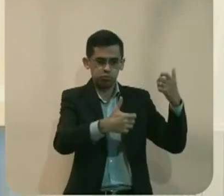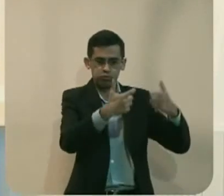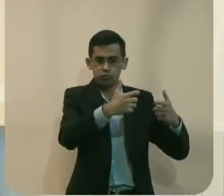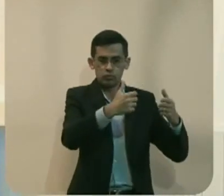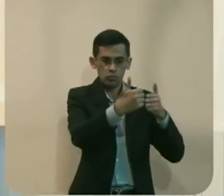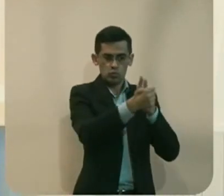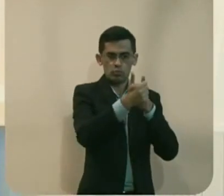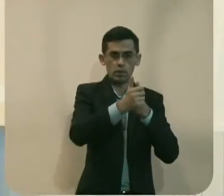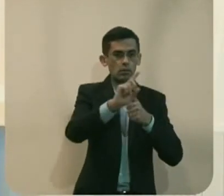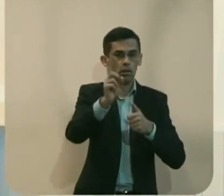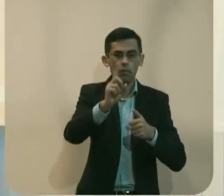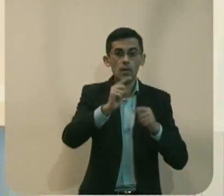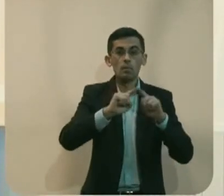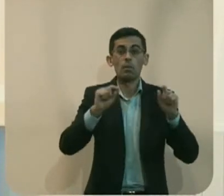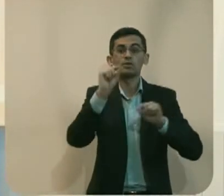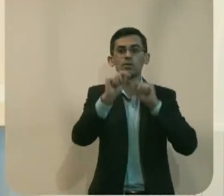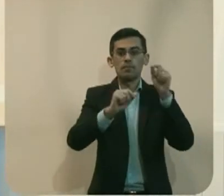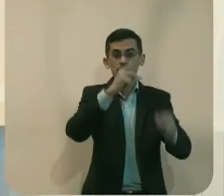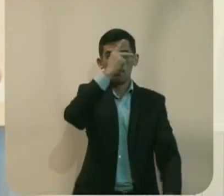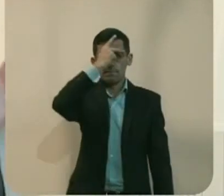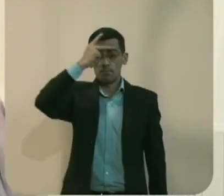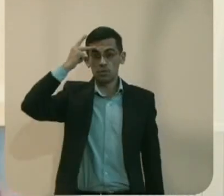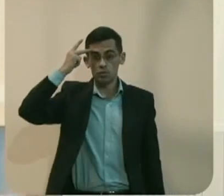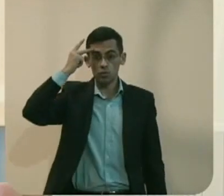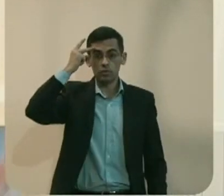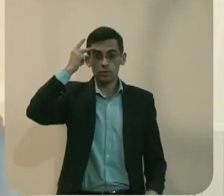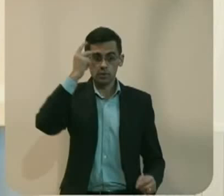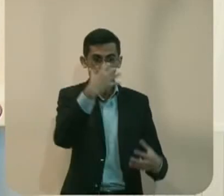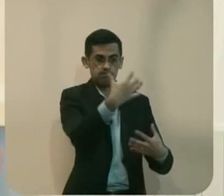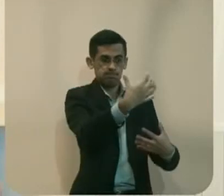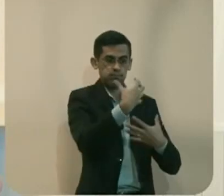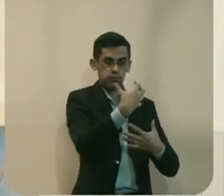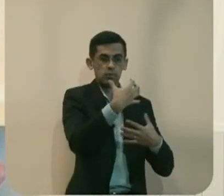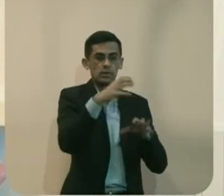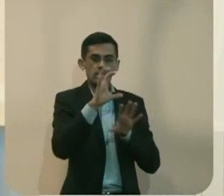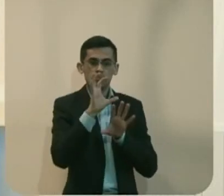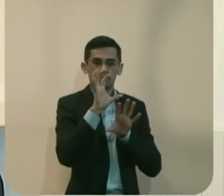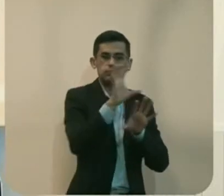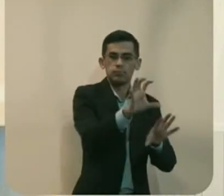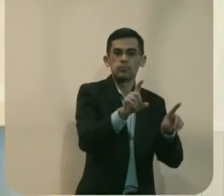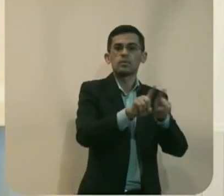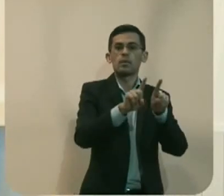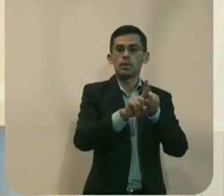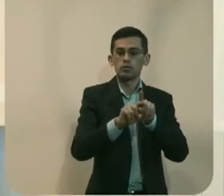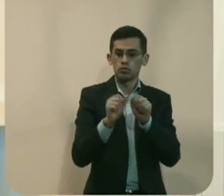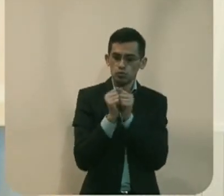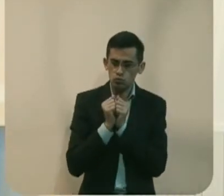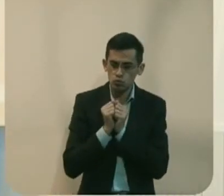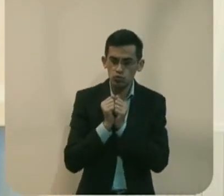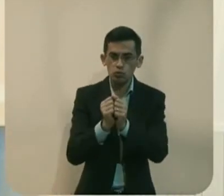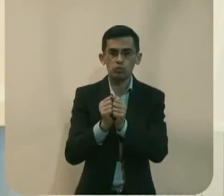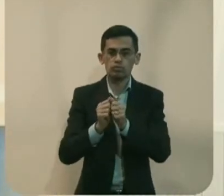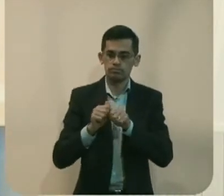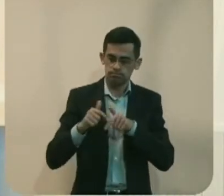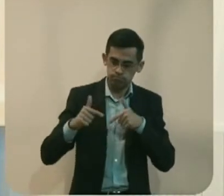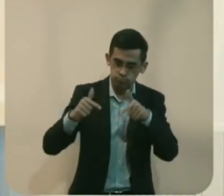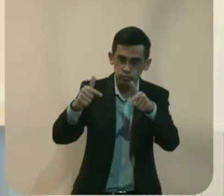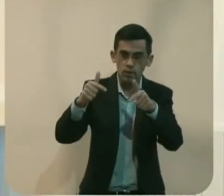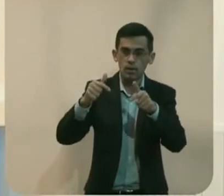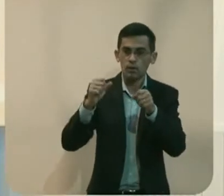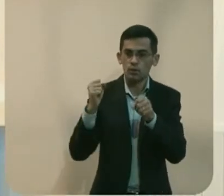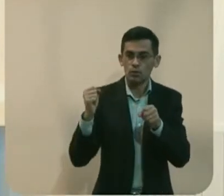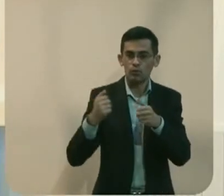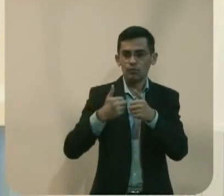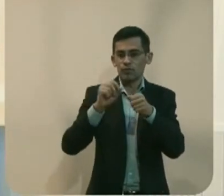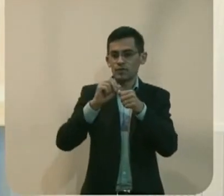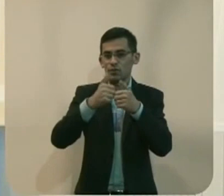nosso redor, mas gente que foi inspirada e que nos inspira, marchando juntos para construir algo